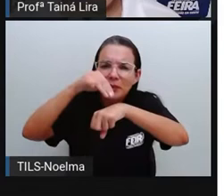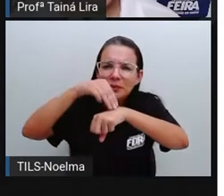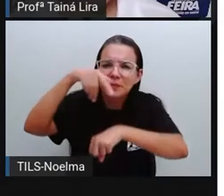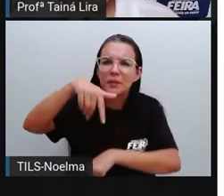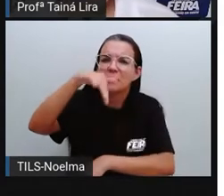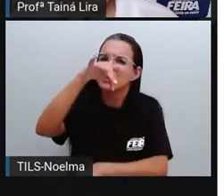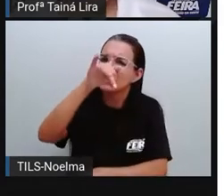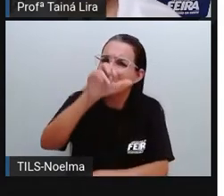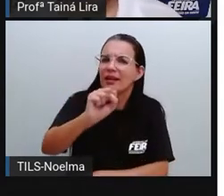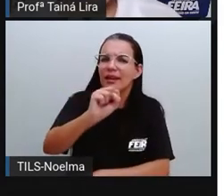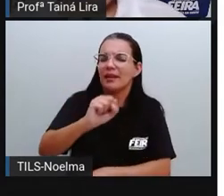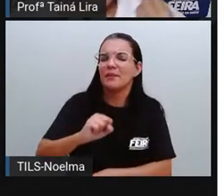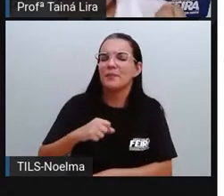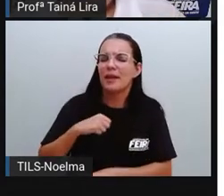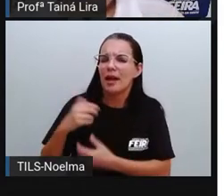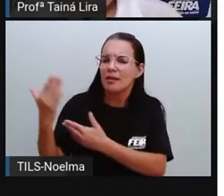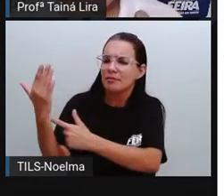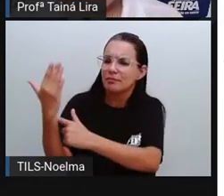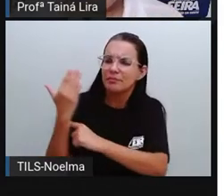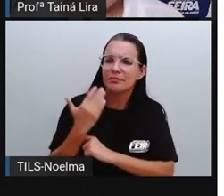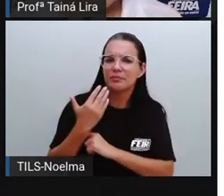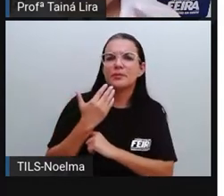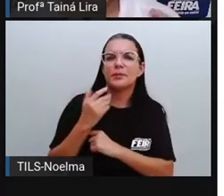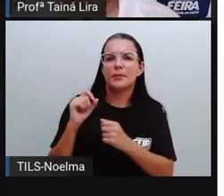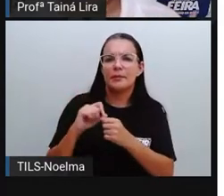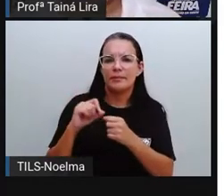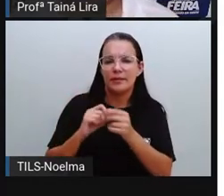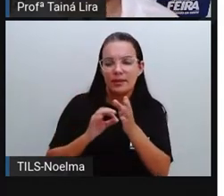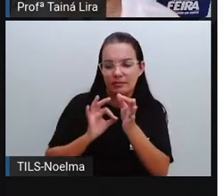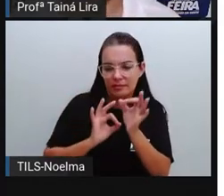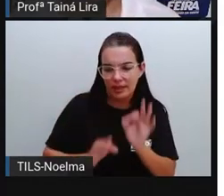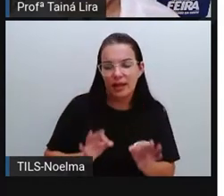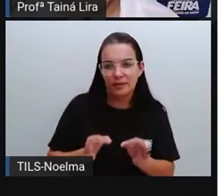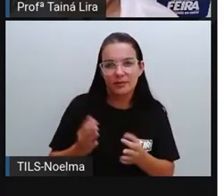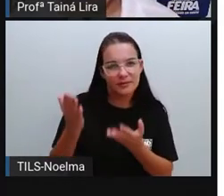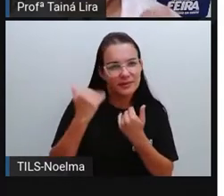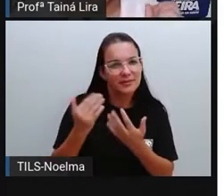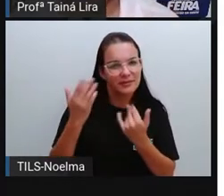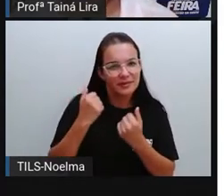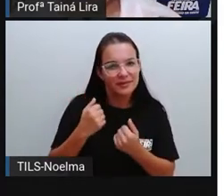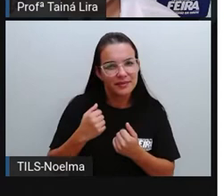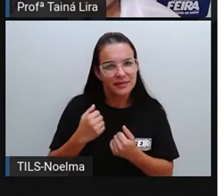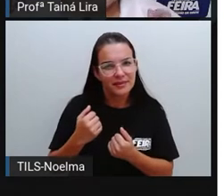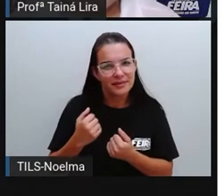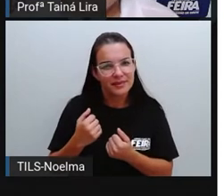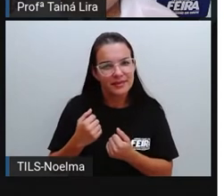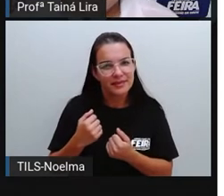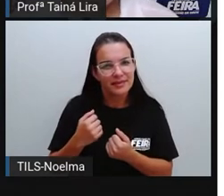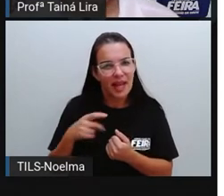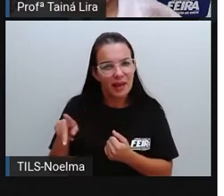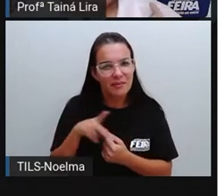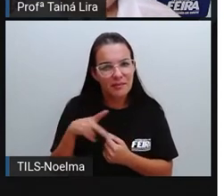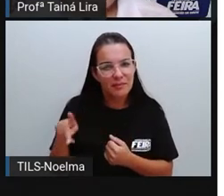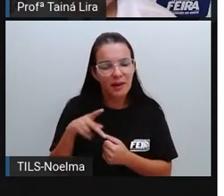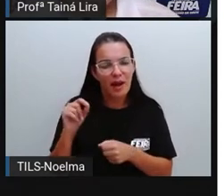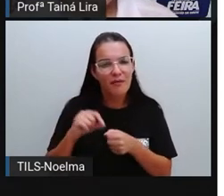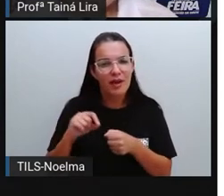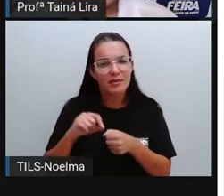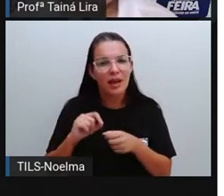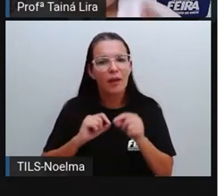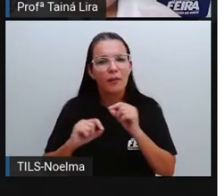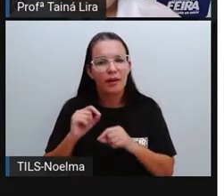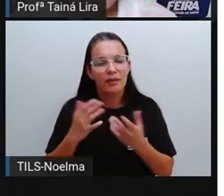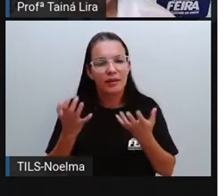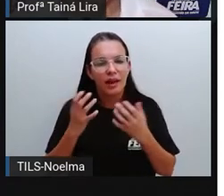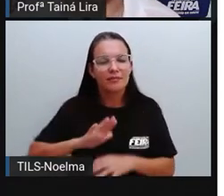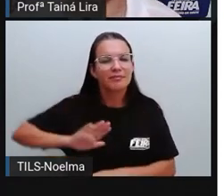municipal de Feira de Santana para me ajudar a fazer essa correção. Quem gostaria de me ajudar? Quem gostaria de ajudar a Pro a fazer essa